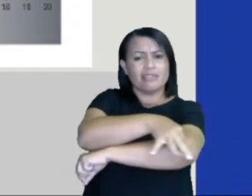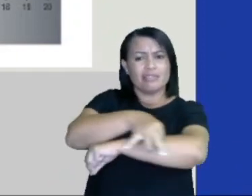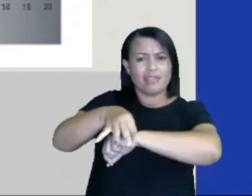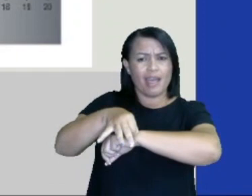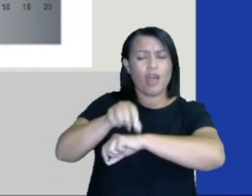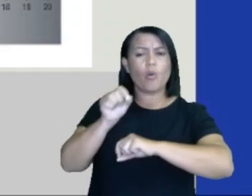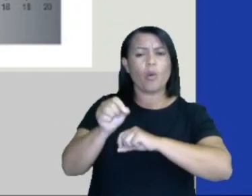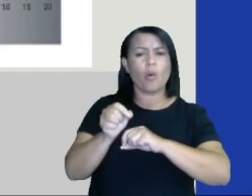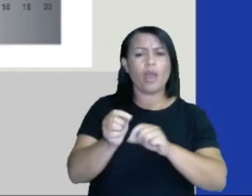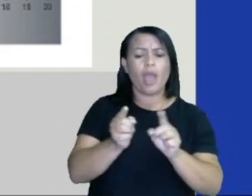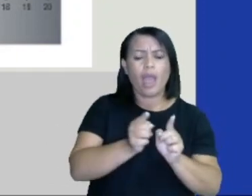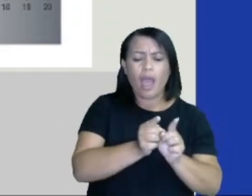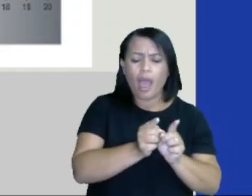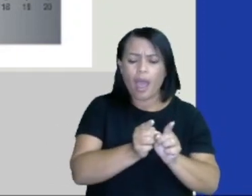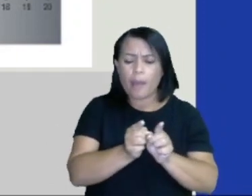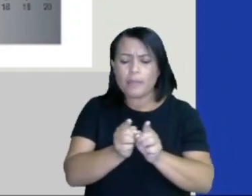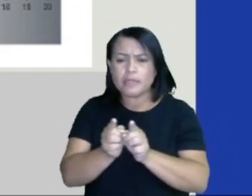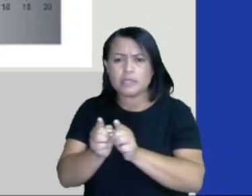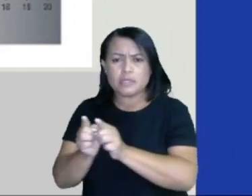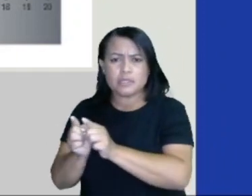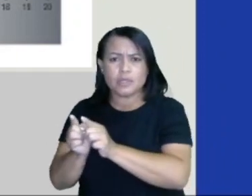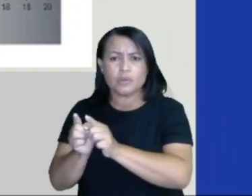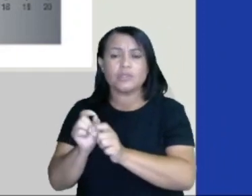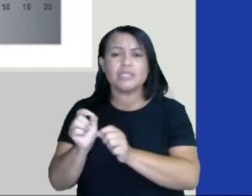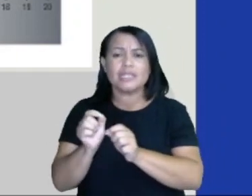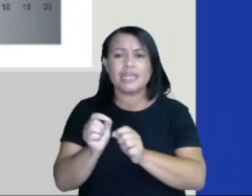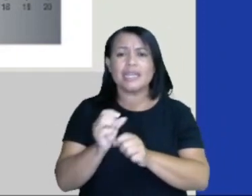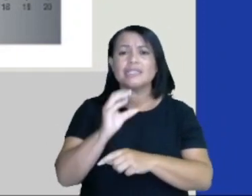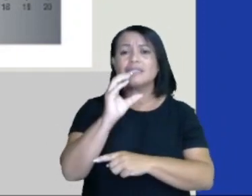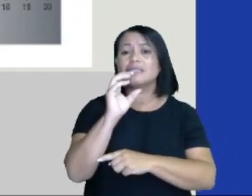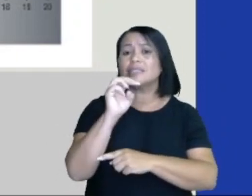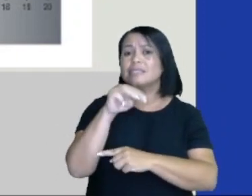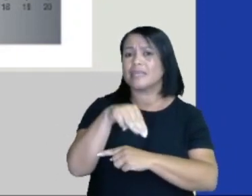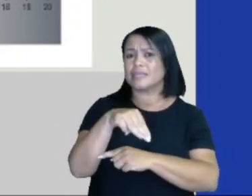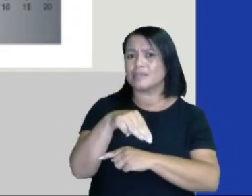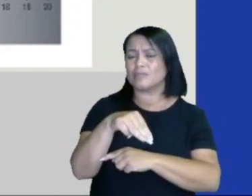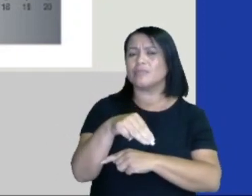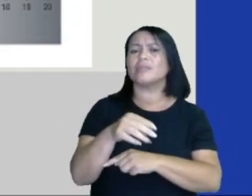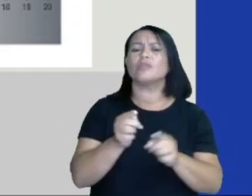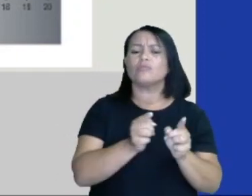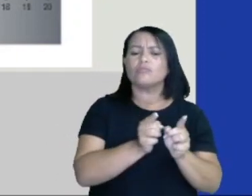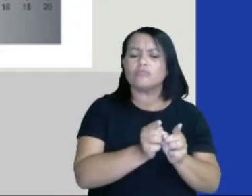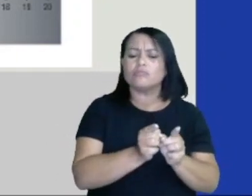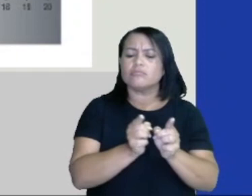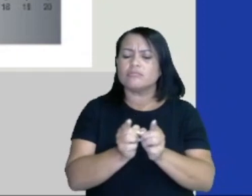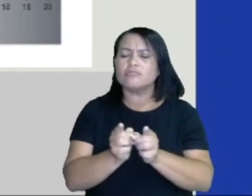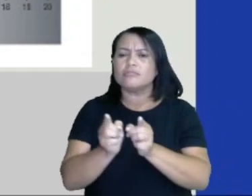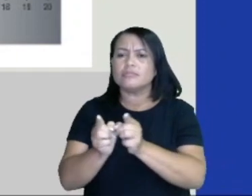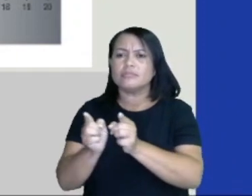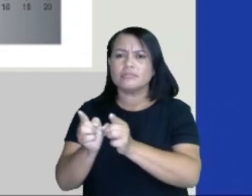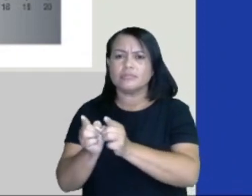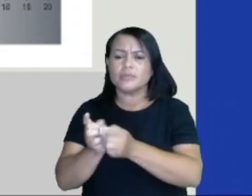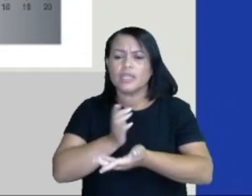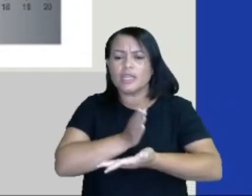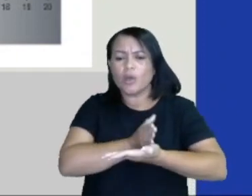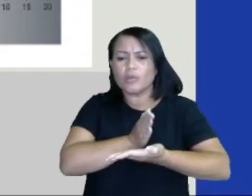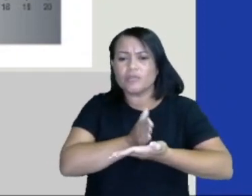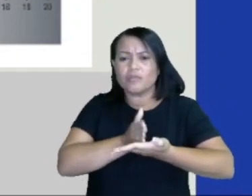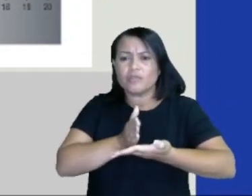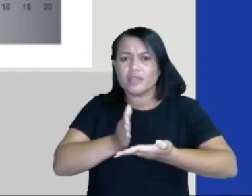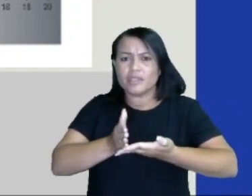dos inteiros corresponde à medida de centímetro. E ao dividi-lo em 10